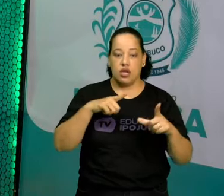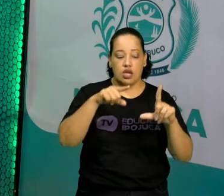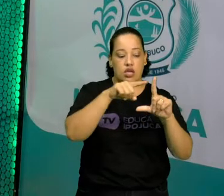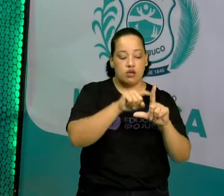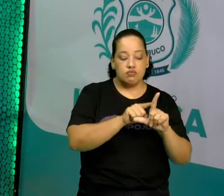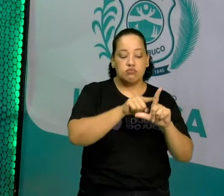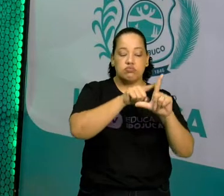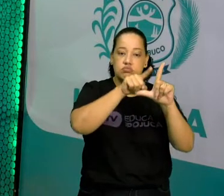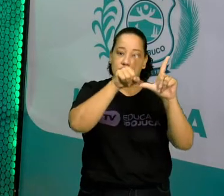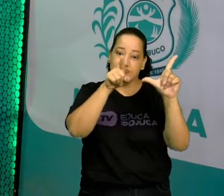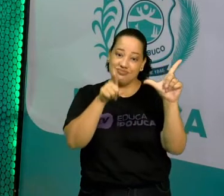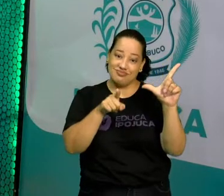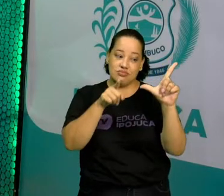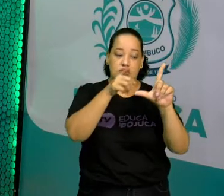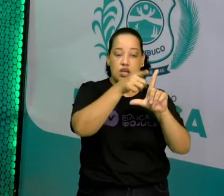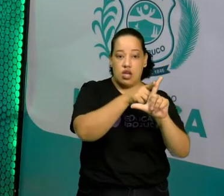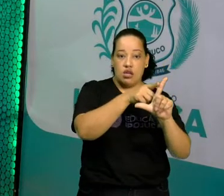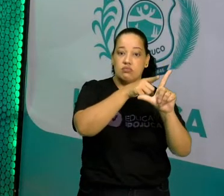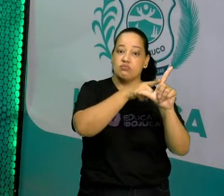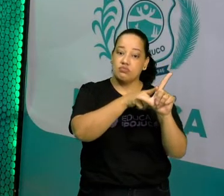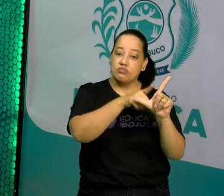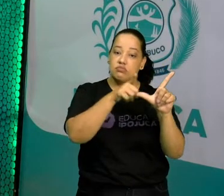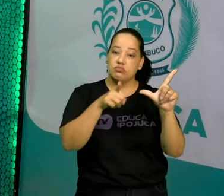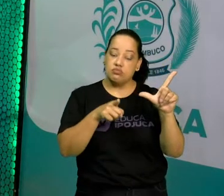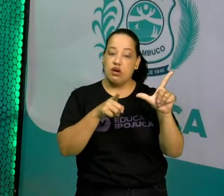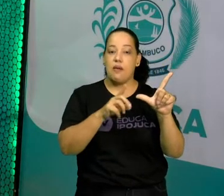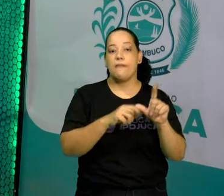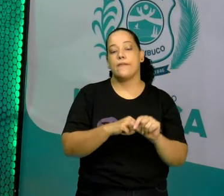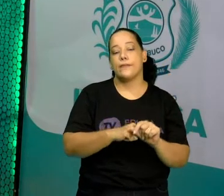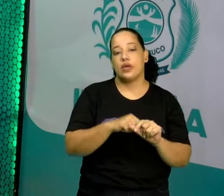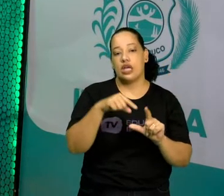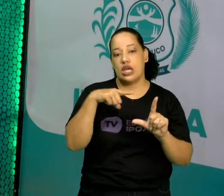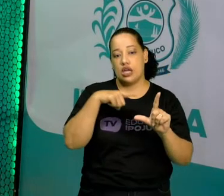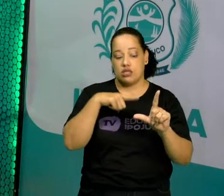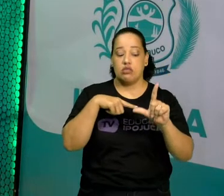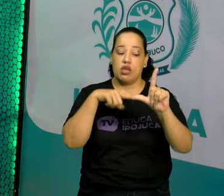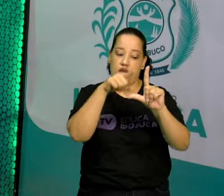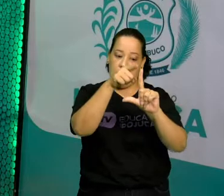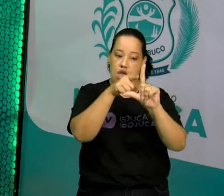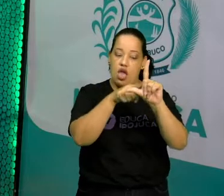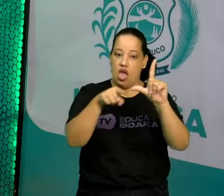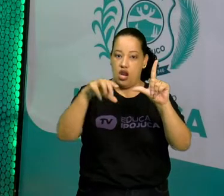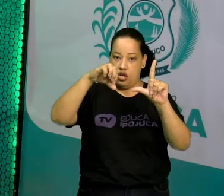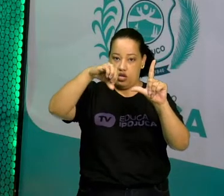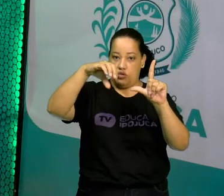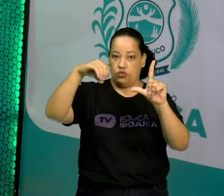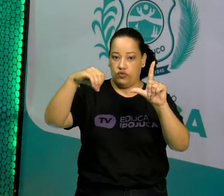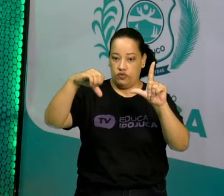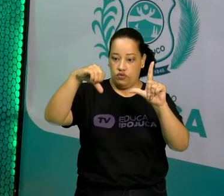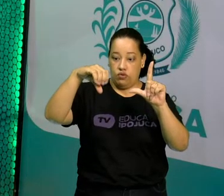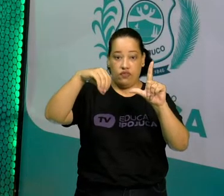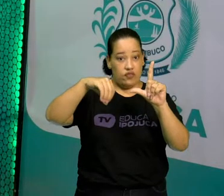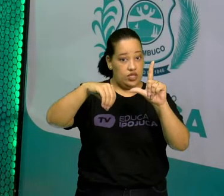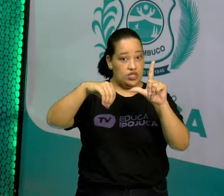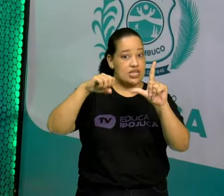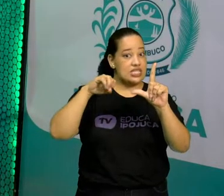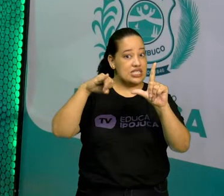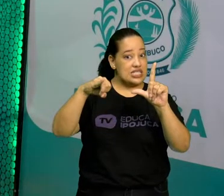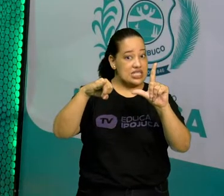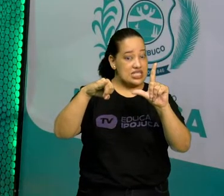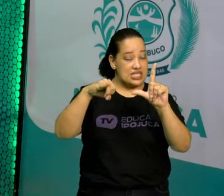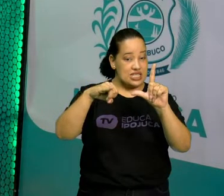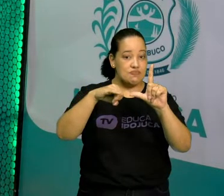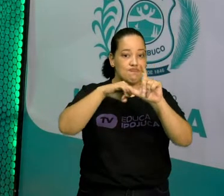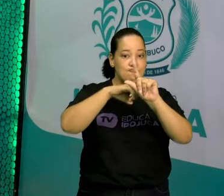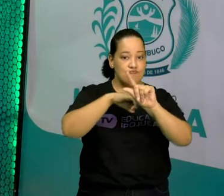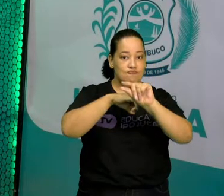que 90 lembra o triângulo ângulo L 90° se essa abertura por maior